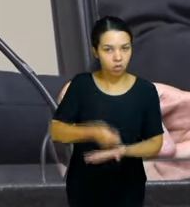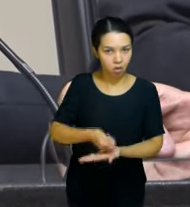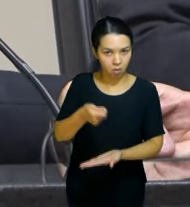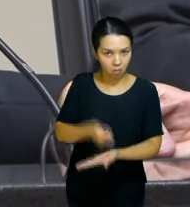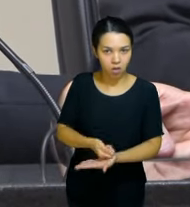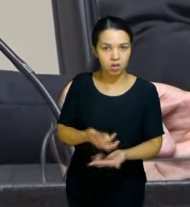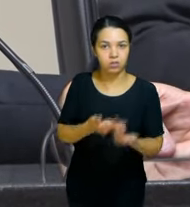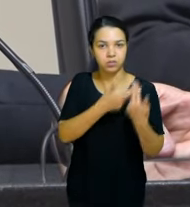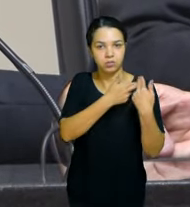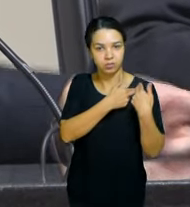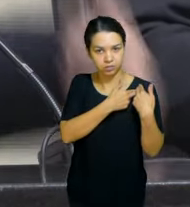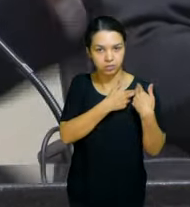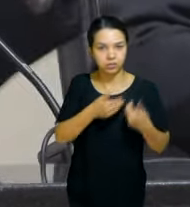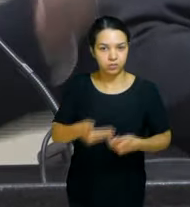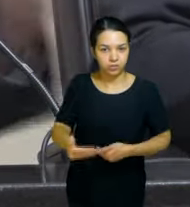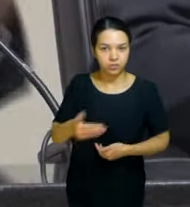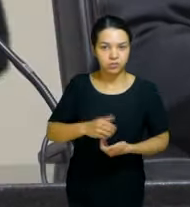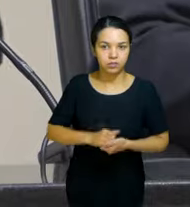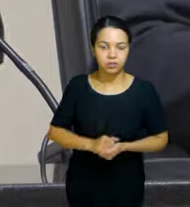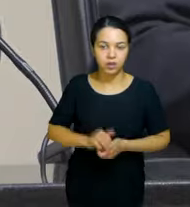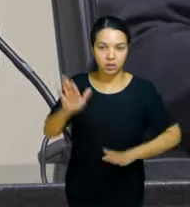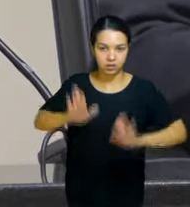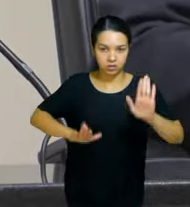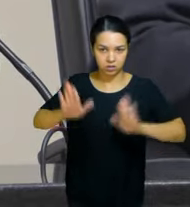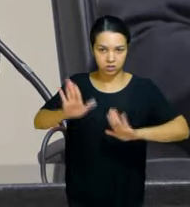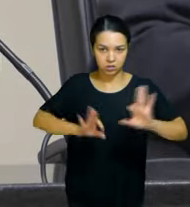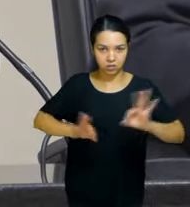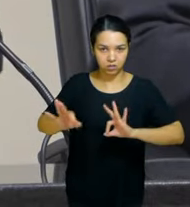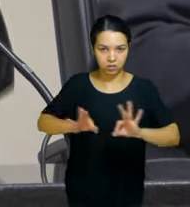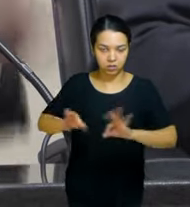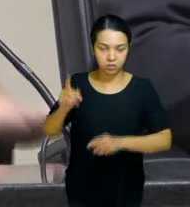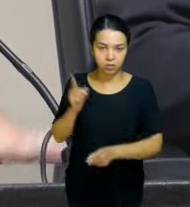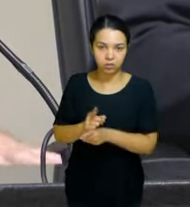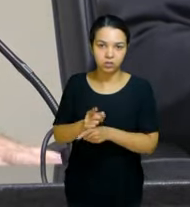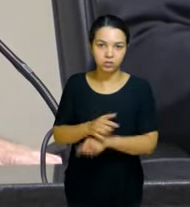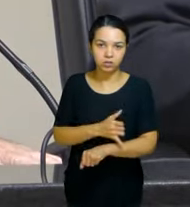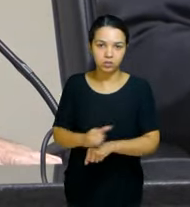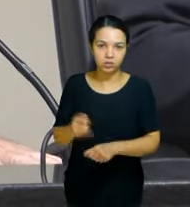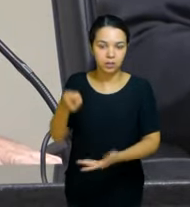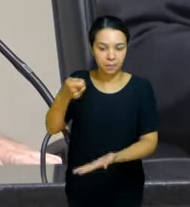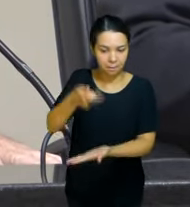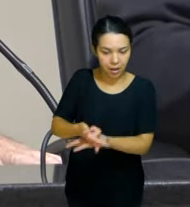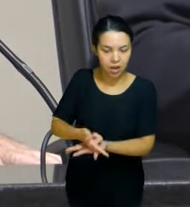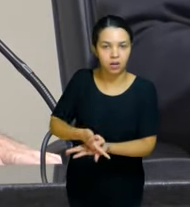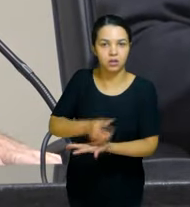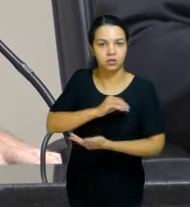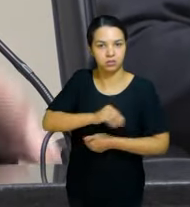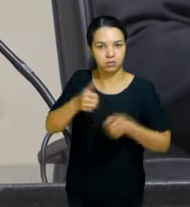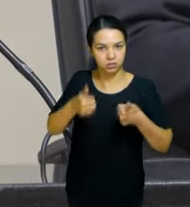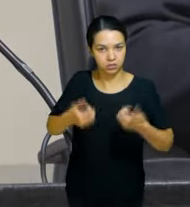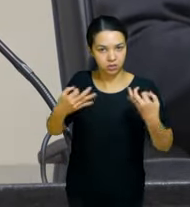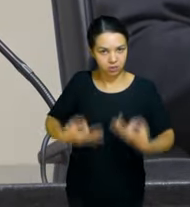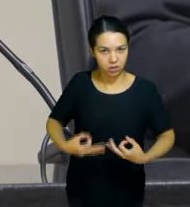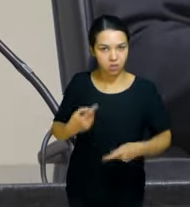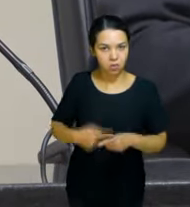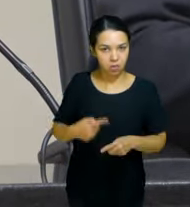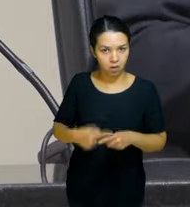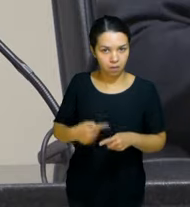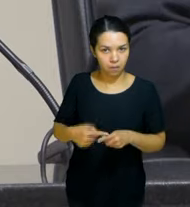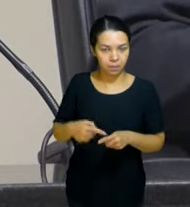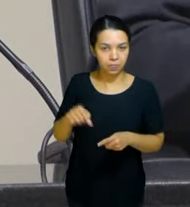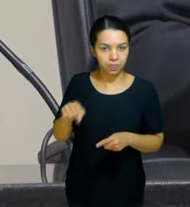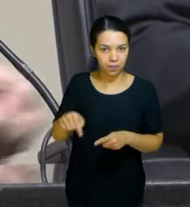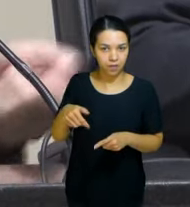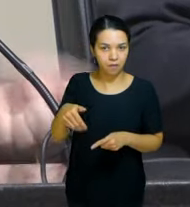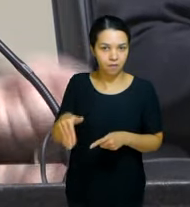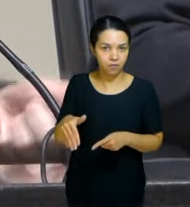responsabilidade. Faça uma licitação, se encontre uma alternativa. E pague bem. Porque aquele que vai ser convocado, vem